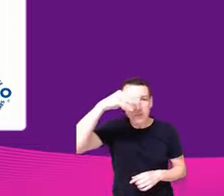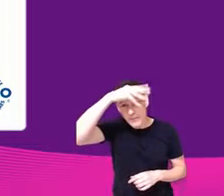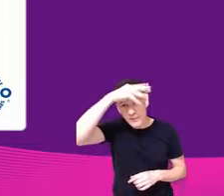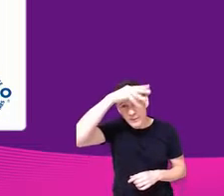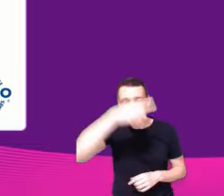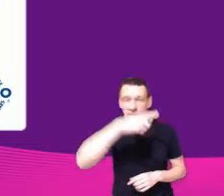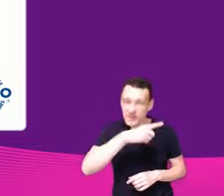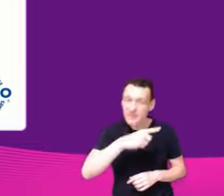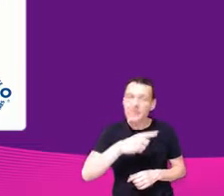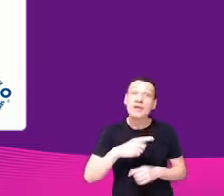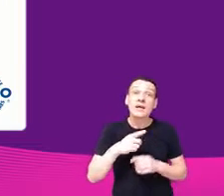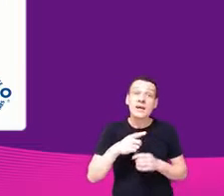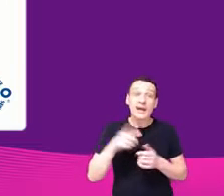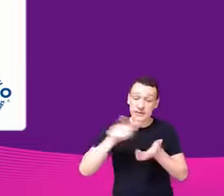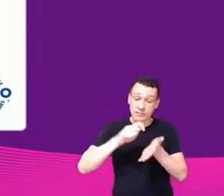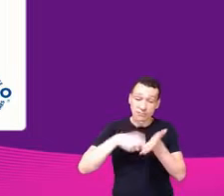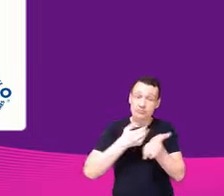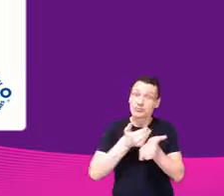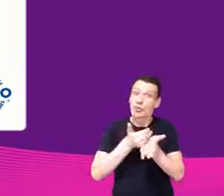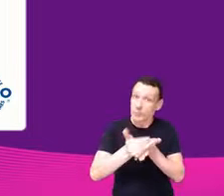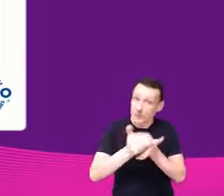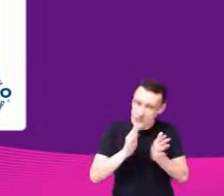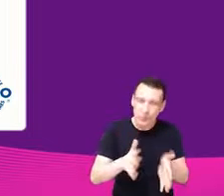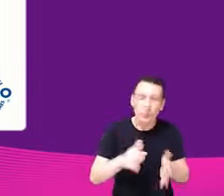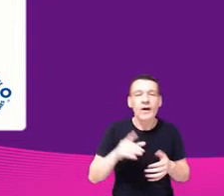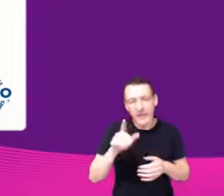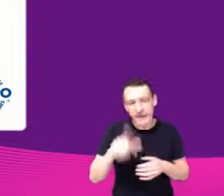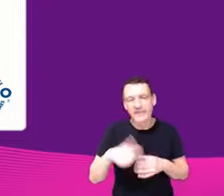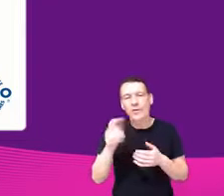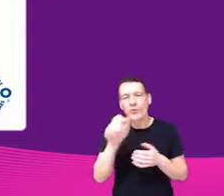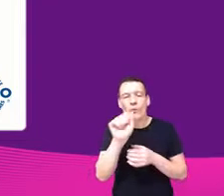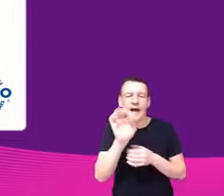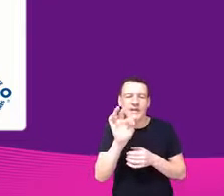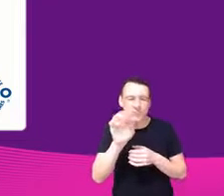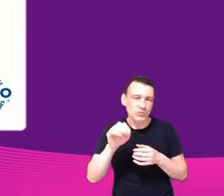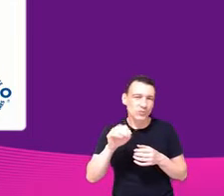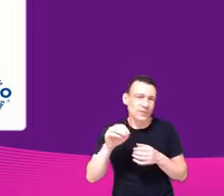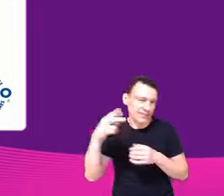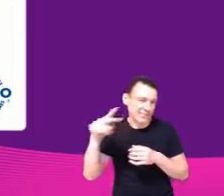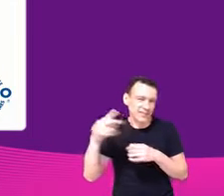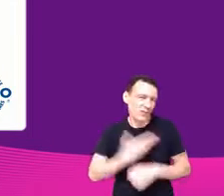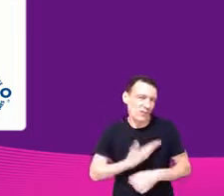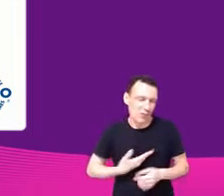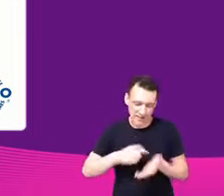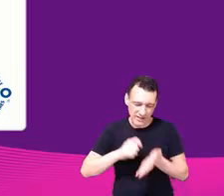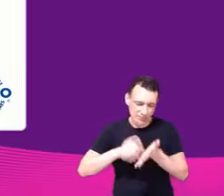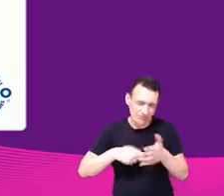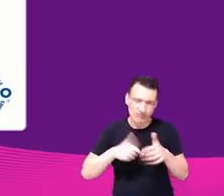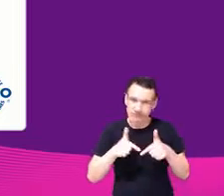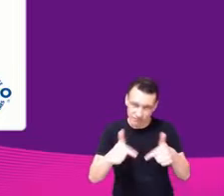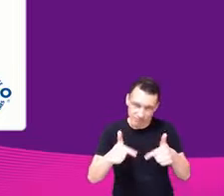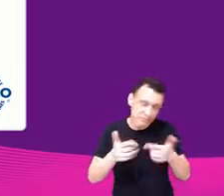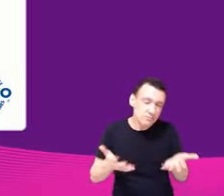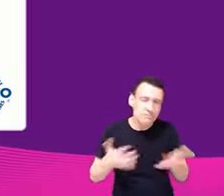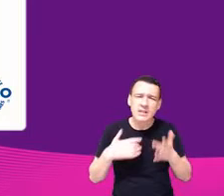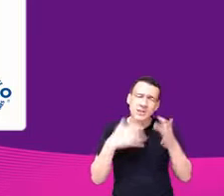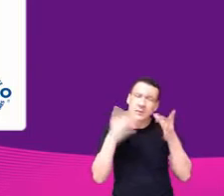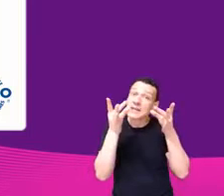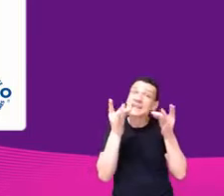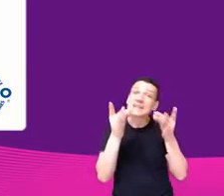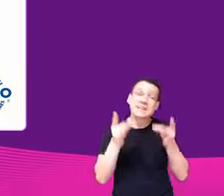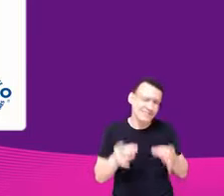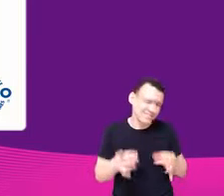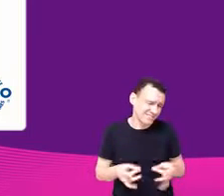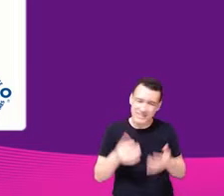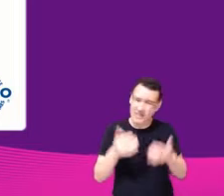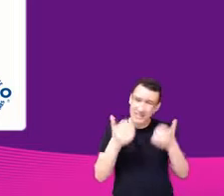ato executivo, né, e que implementou uma série de coisas que estão resumidas aqui, que eu não vou entrar em detalhe com vocês, mas simplesmente queria